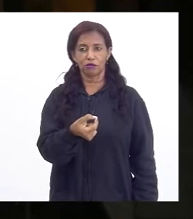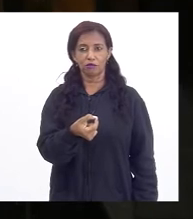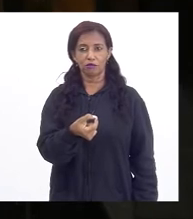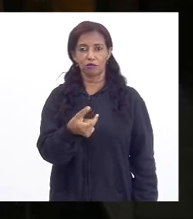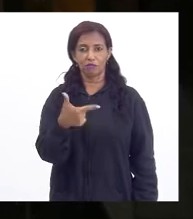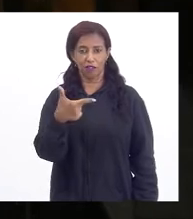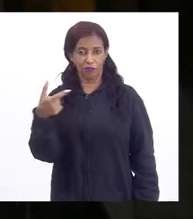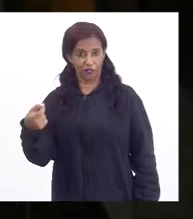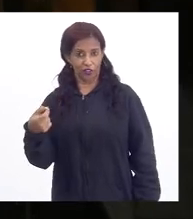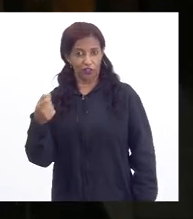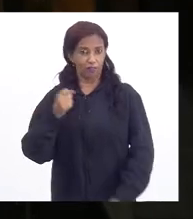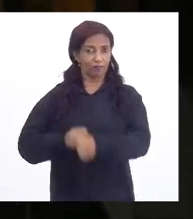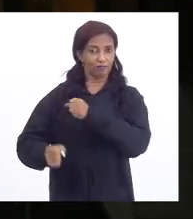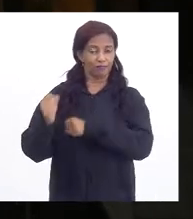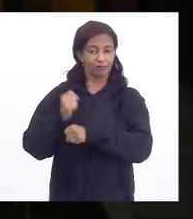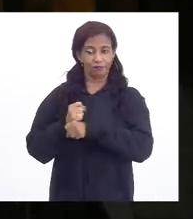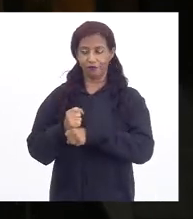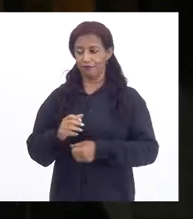2020.